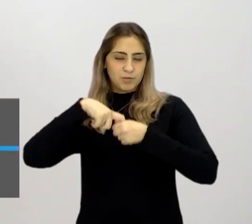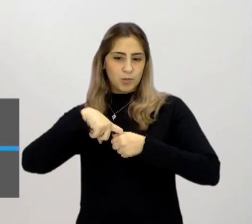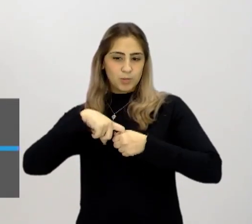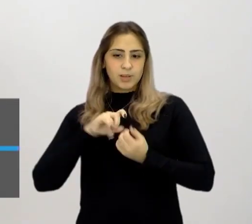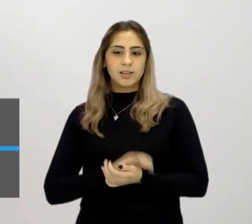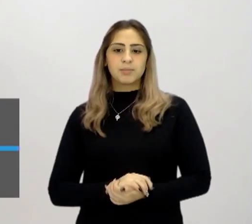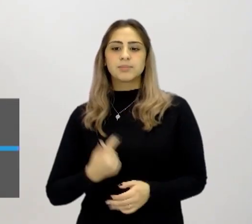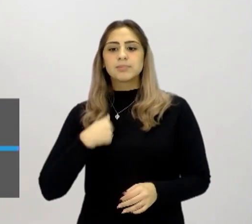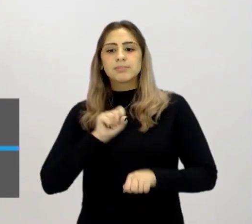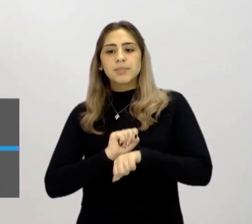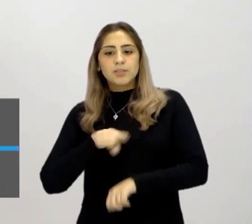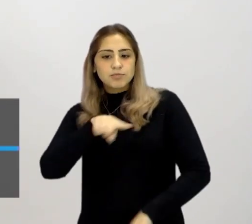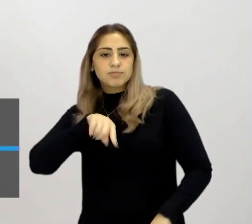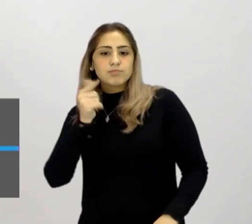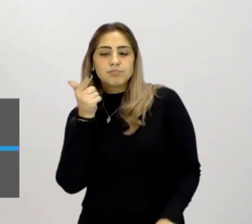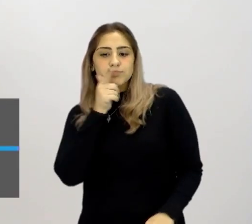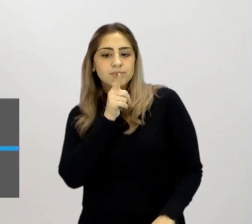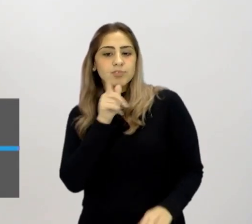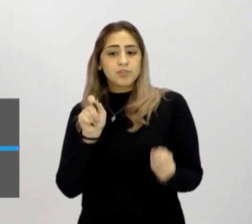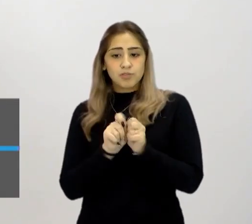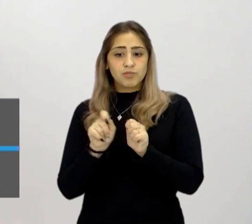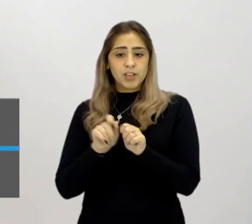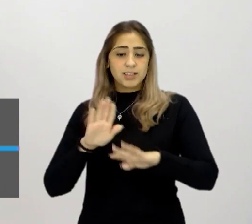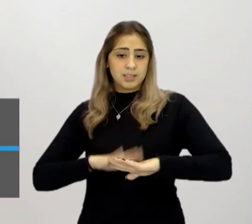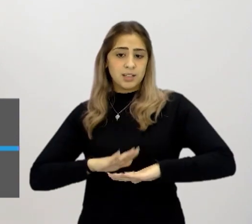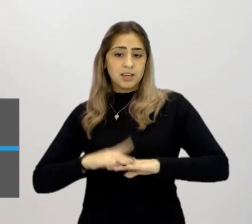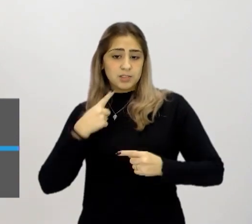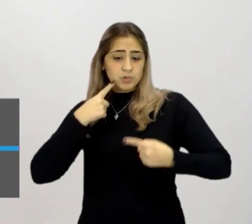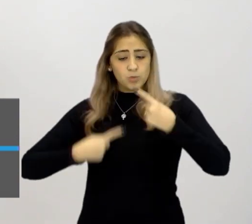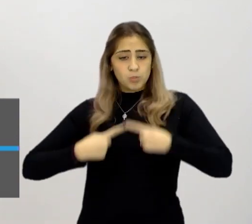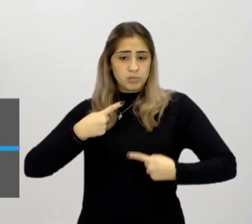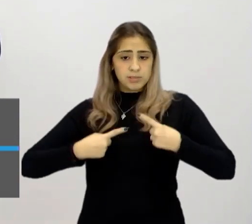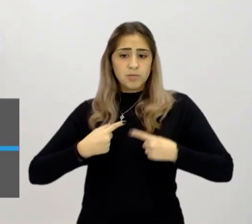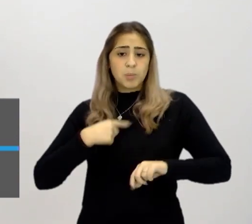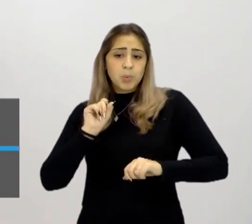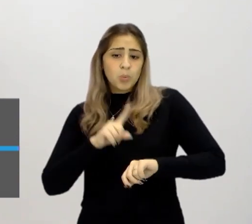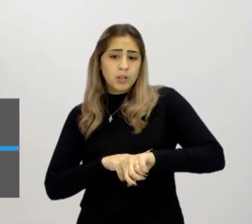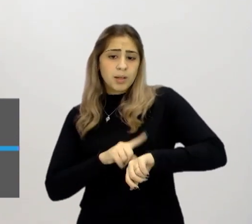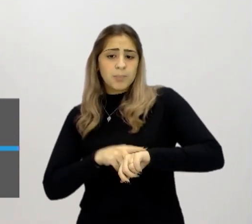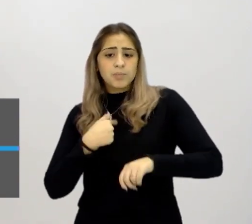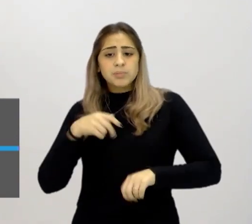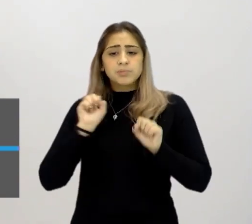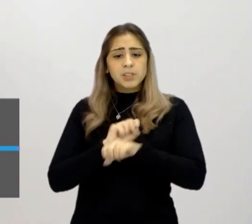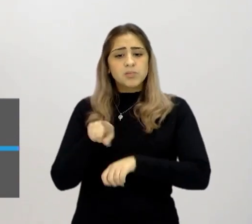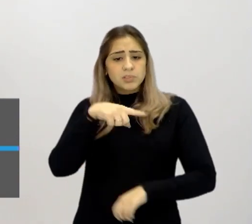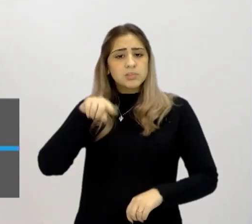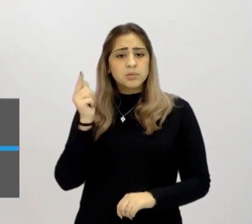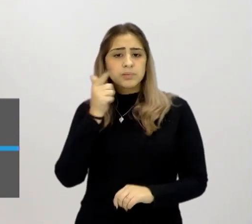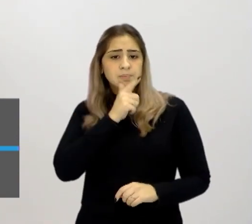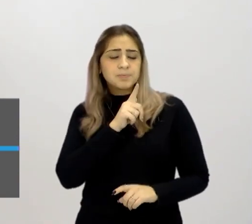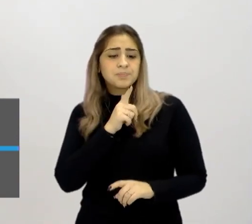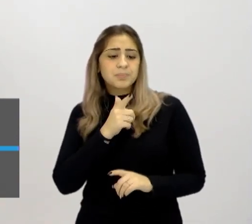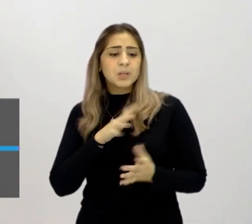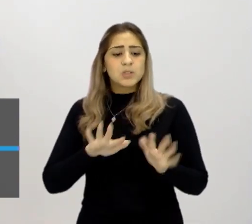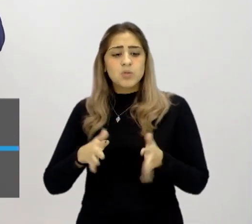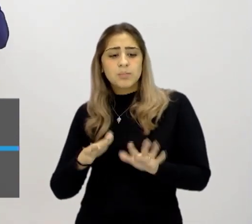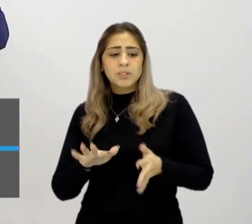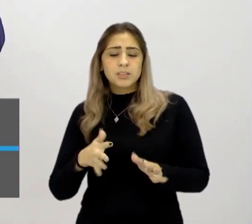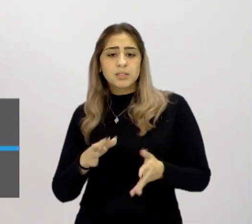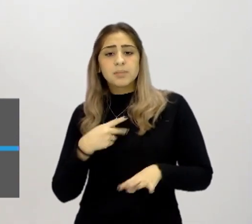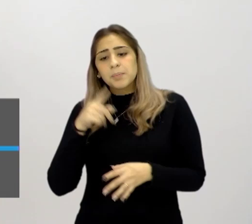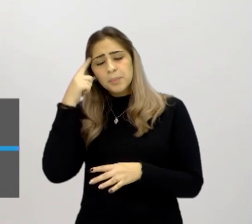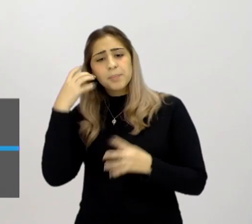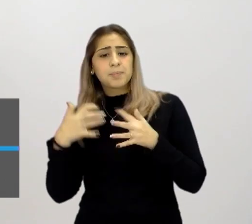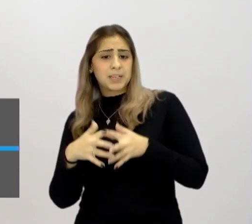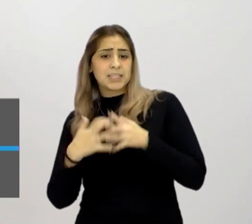Voltamos. Então, eu espero que vocês tenham conseguido aí fazer essa discussão. Foi pouco tempo, mas que vocês tenham conseguido, pelo menos,